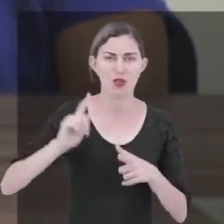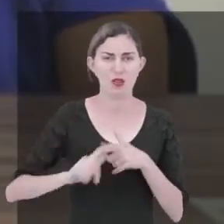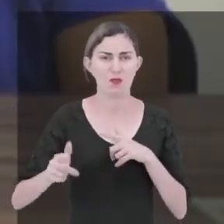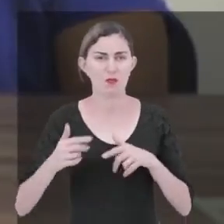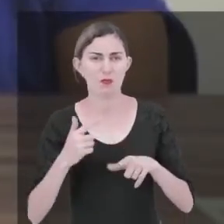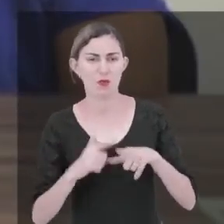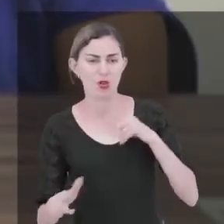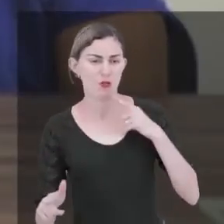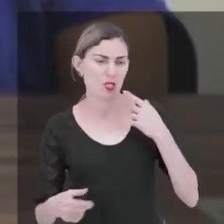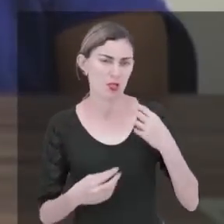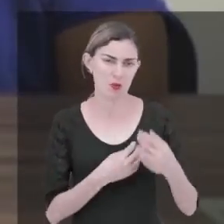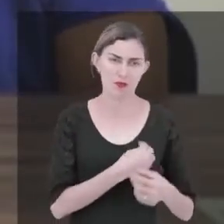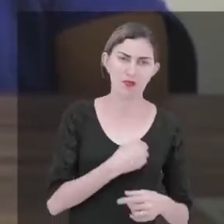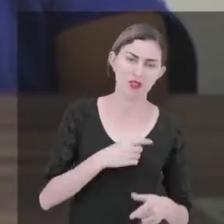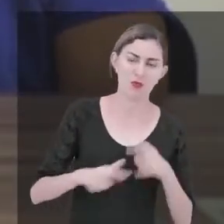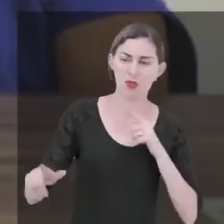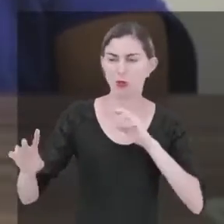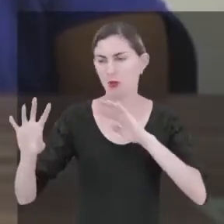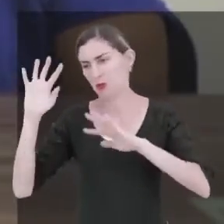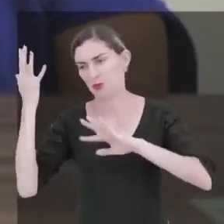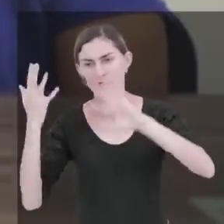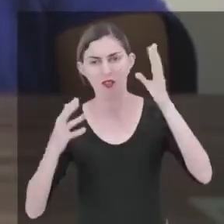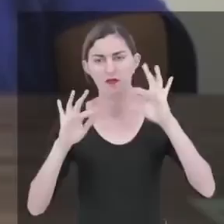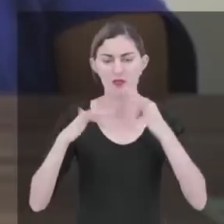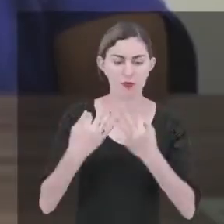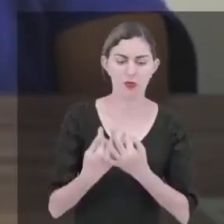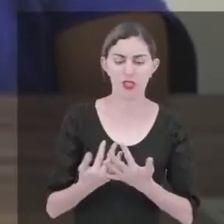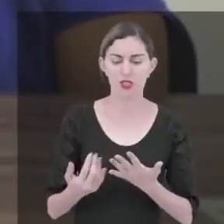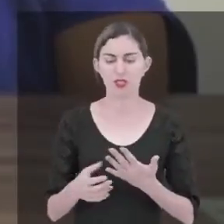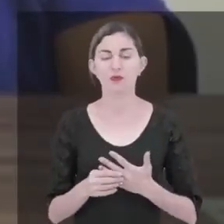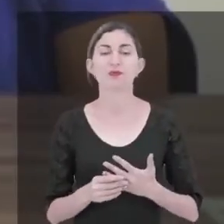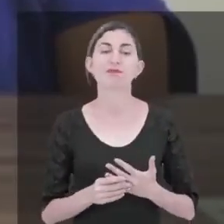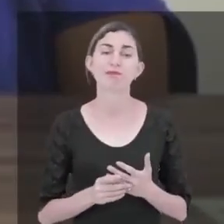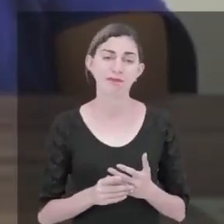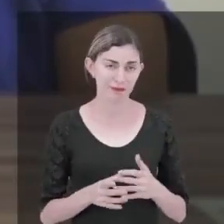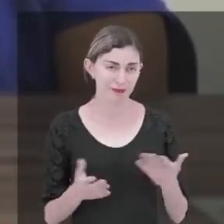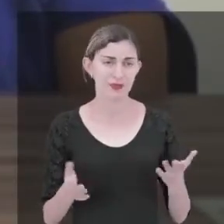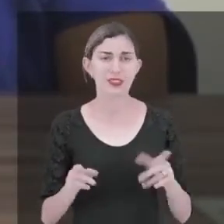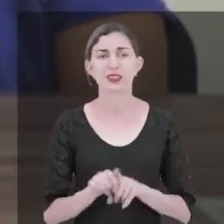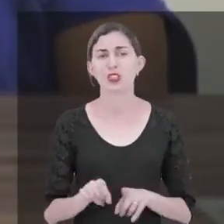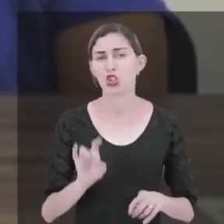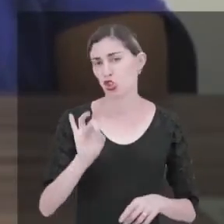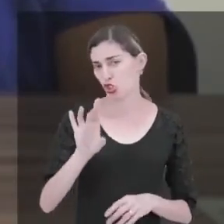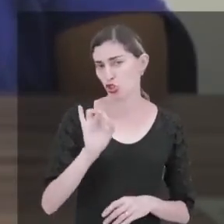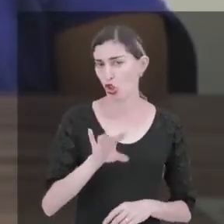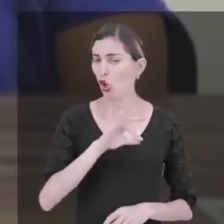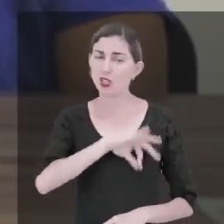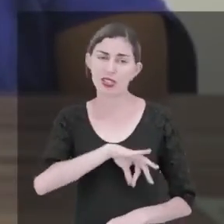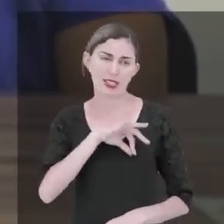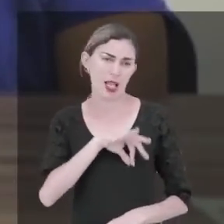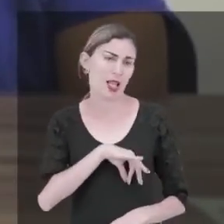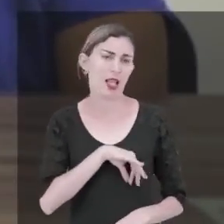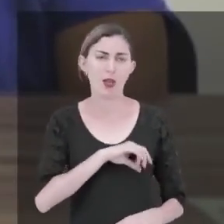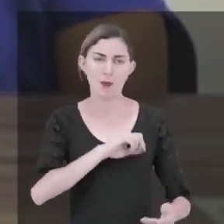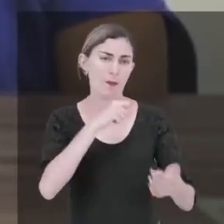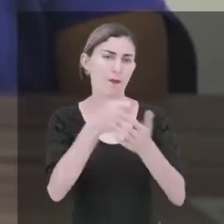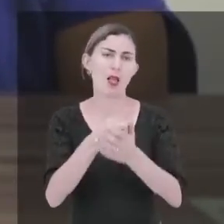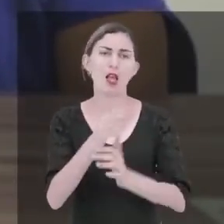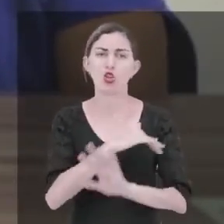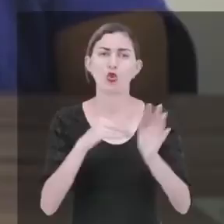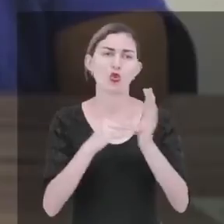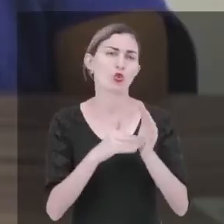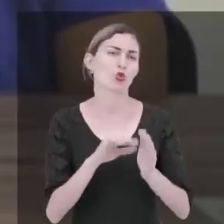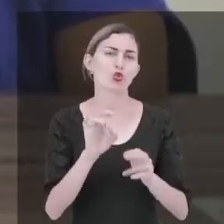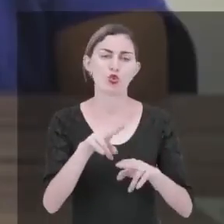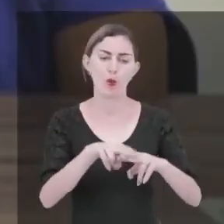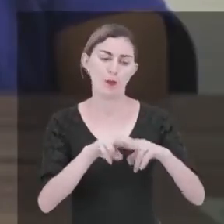demandas de suas vivências com suas próprias famílias, enfim. E não é só o salário, não se paga